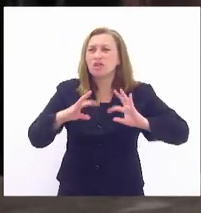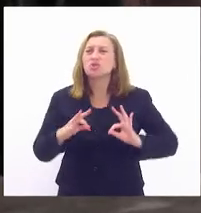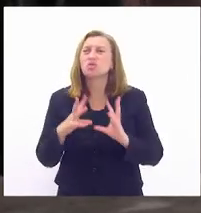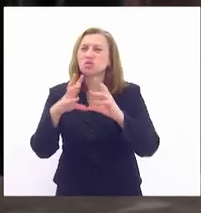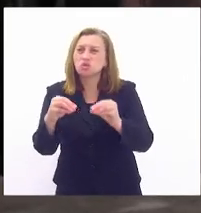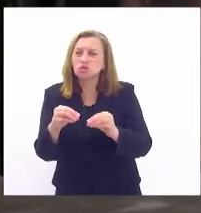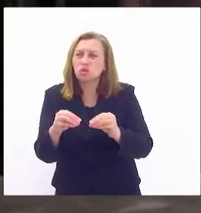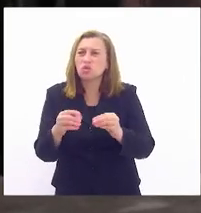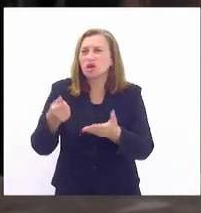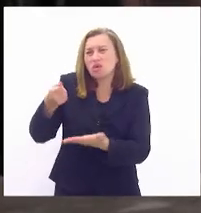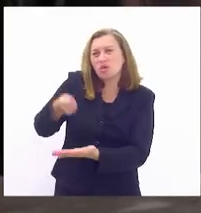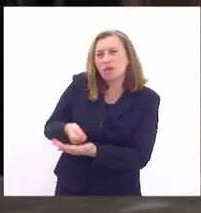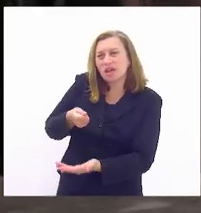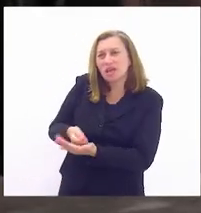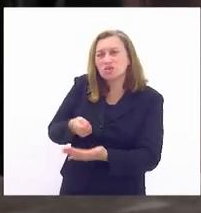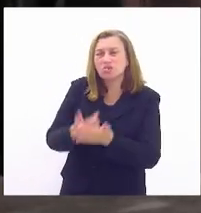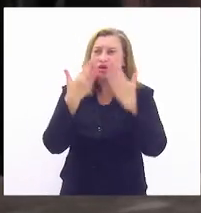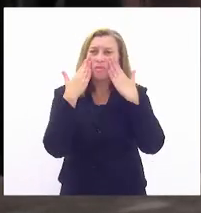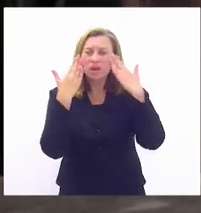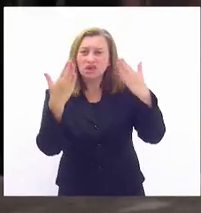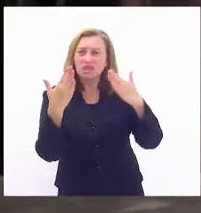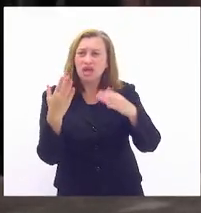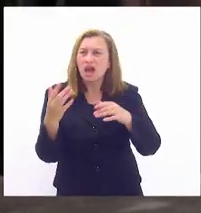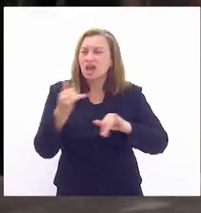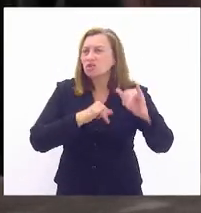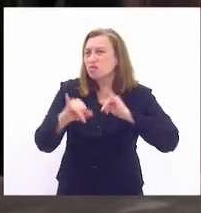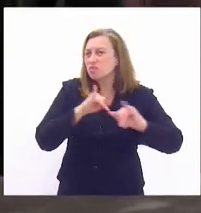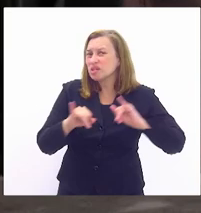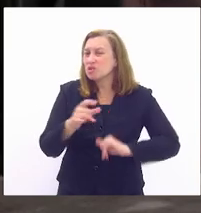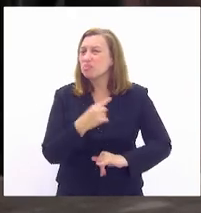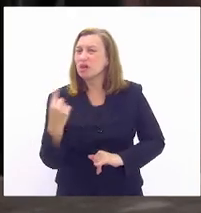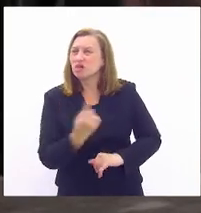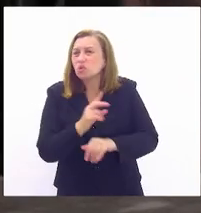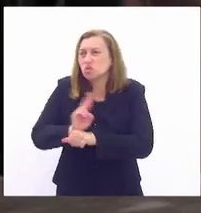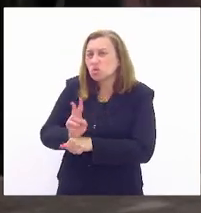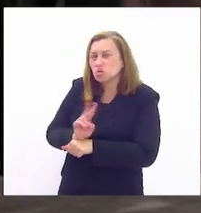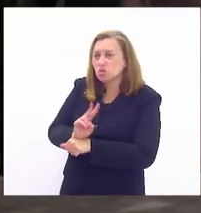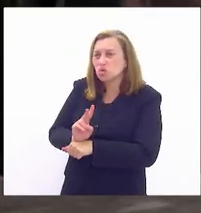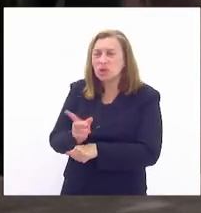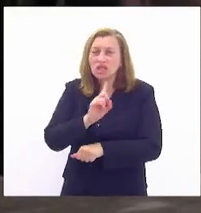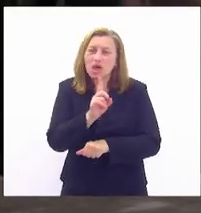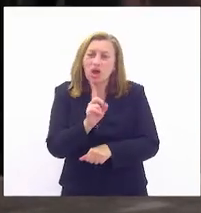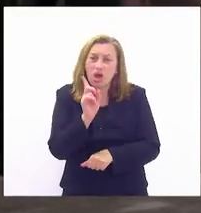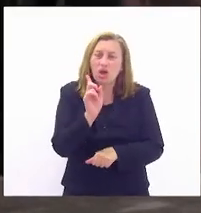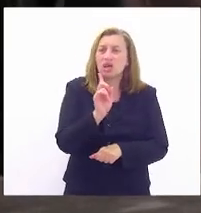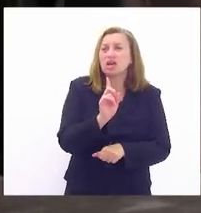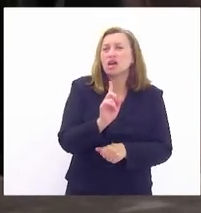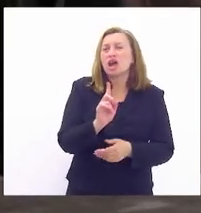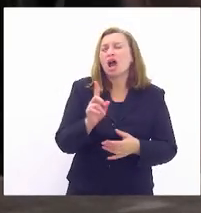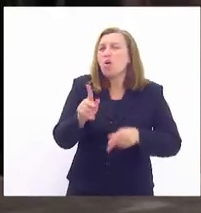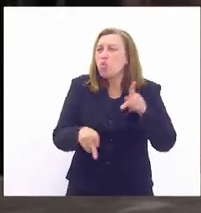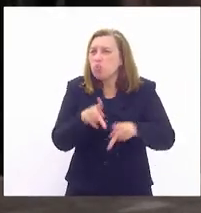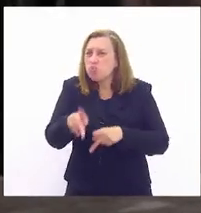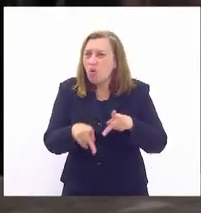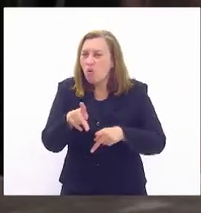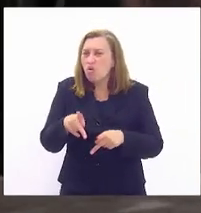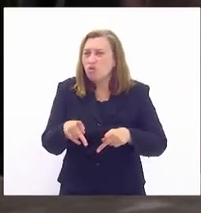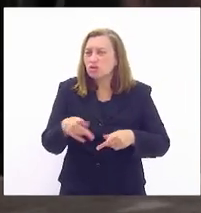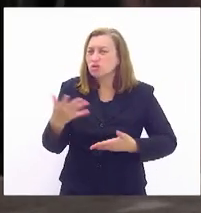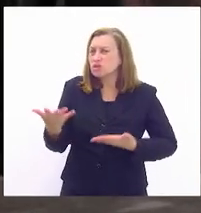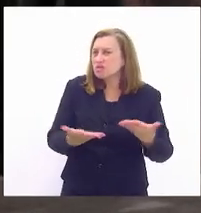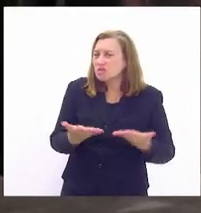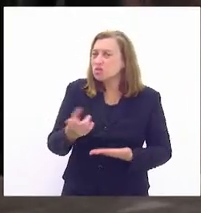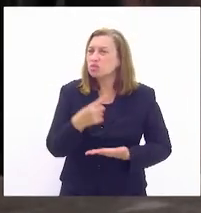a obrigação de apresentar isso para nós. Né? Nós somos os clientes, nós somos a população, eles estão a nosso serviço.